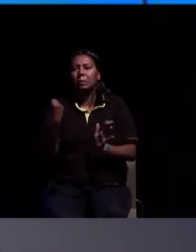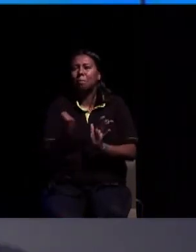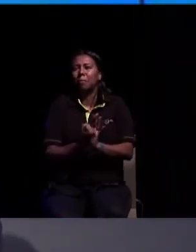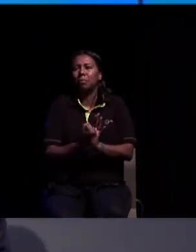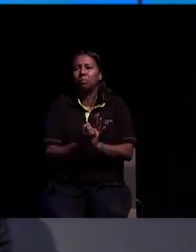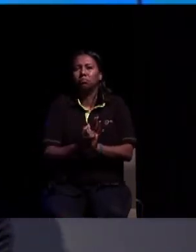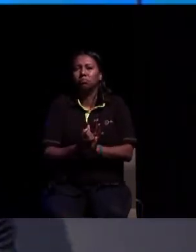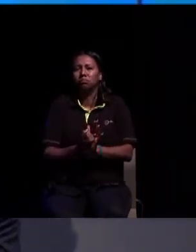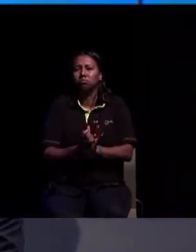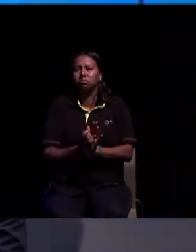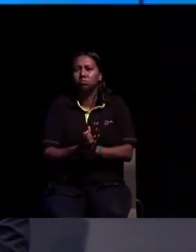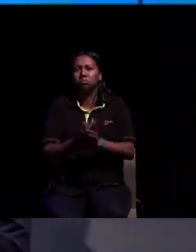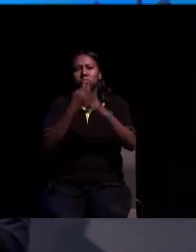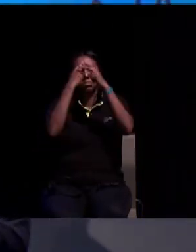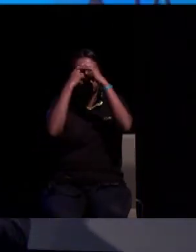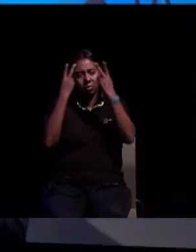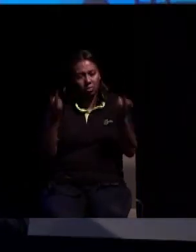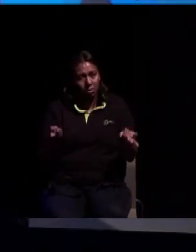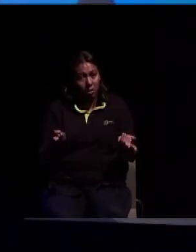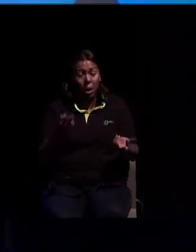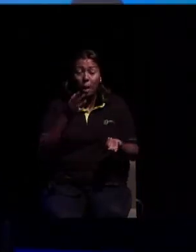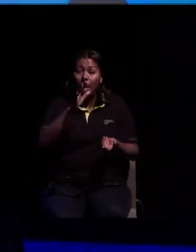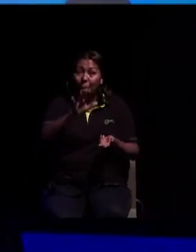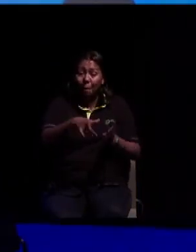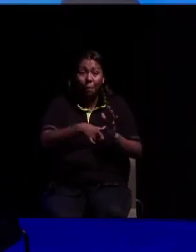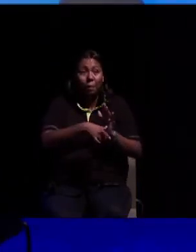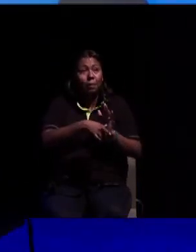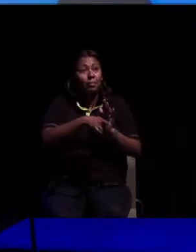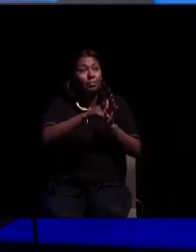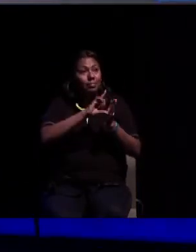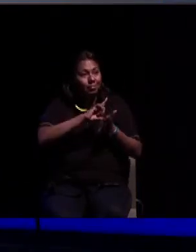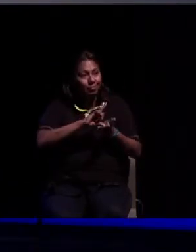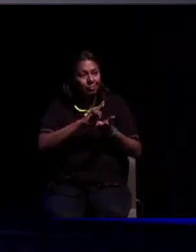ligados, mas o racismo é, antes de tudo, de classe.